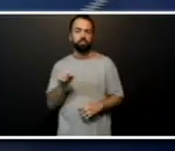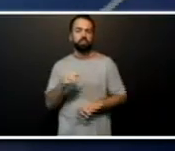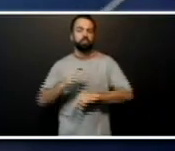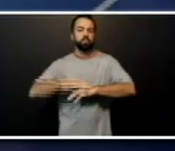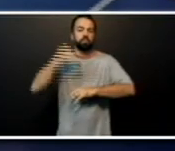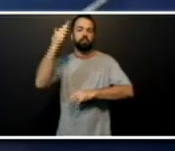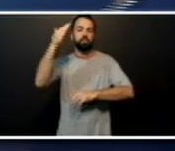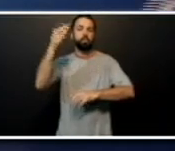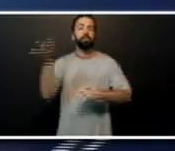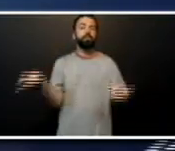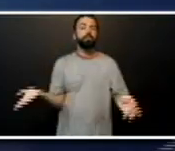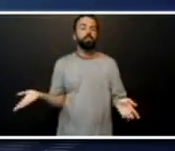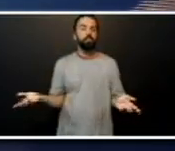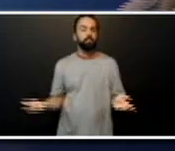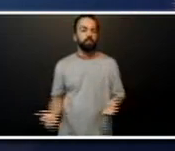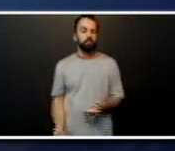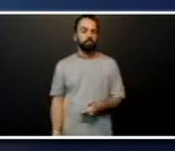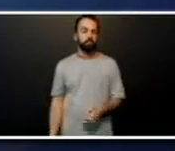E aí?